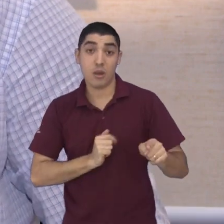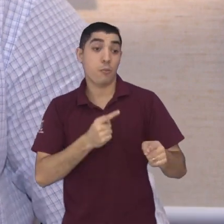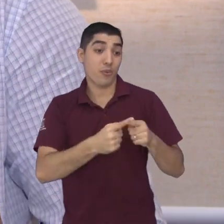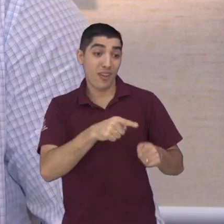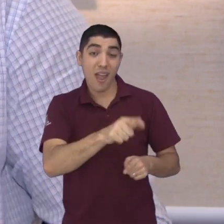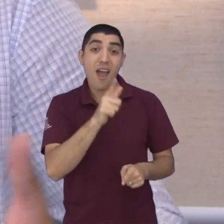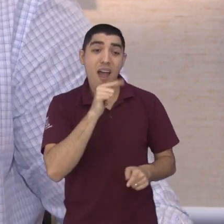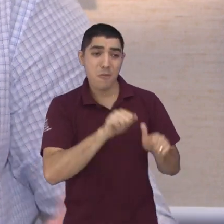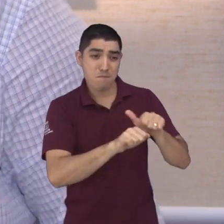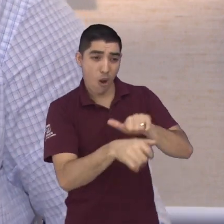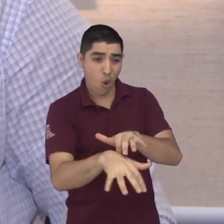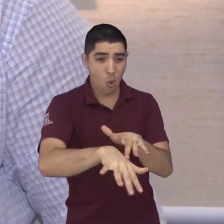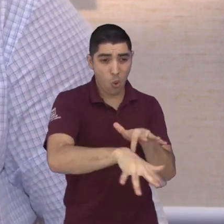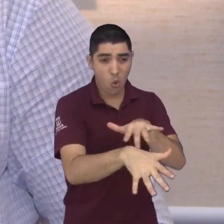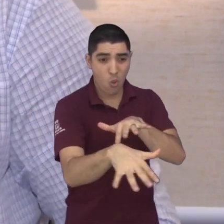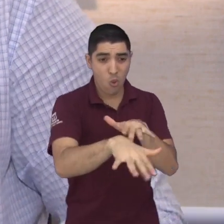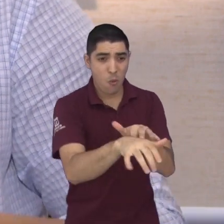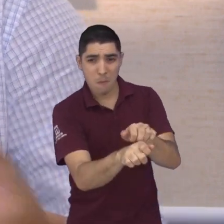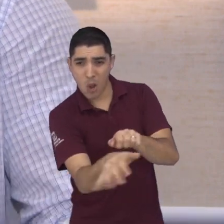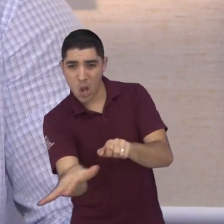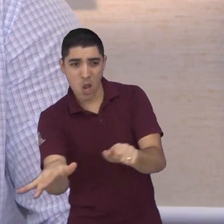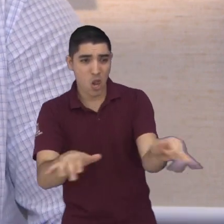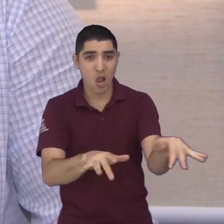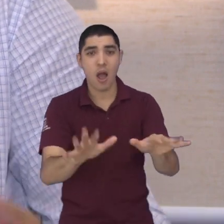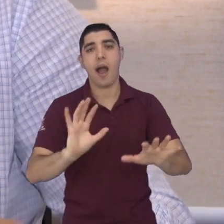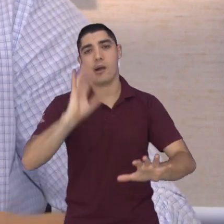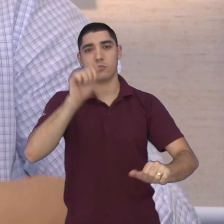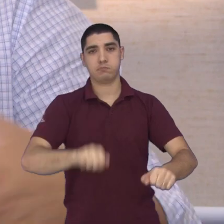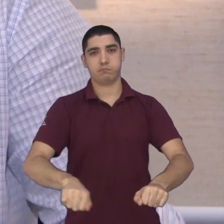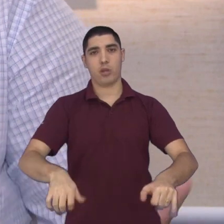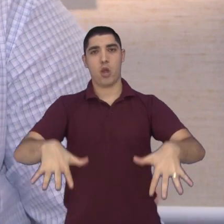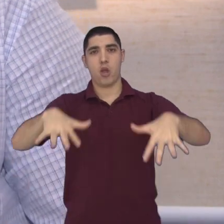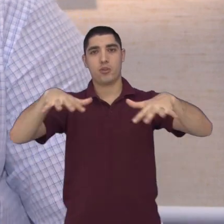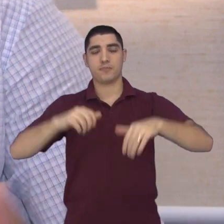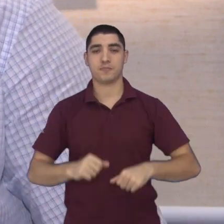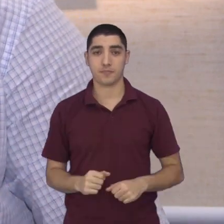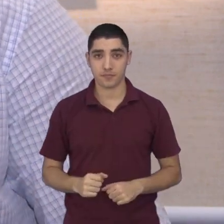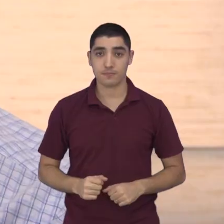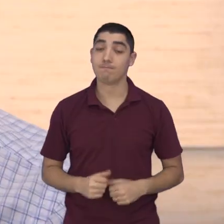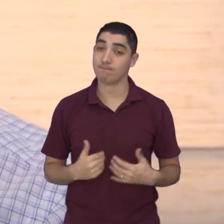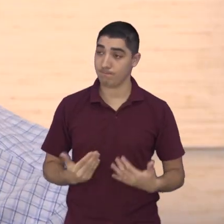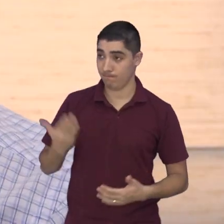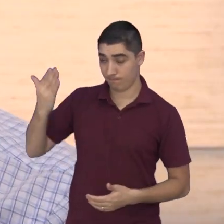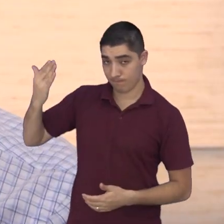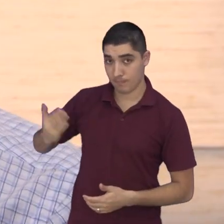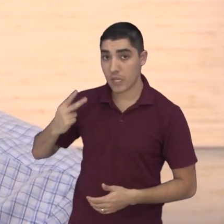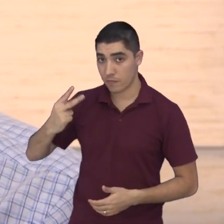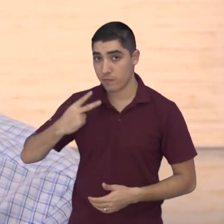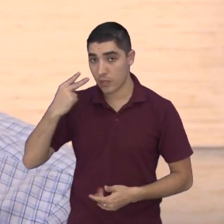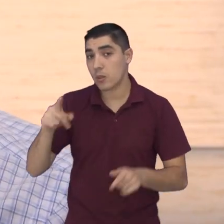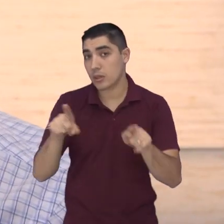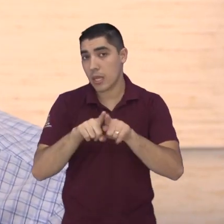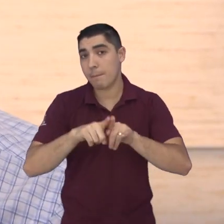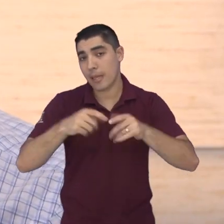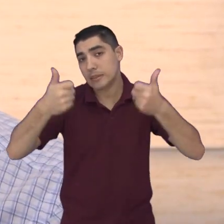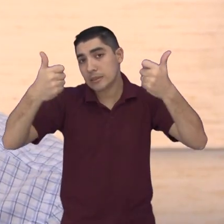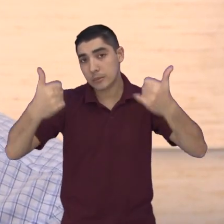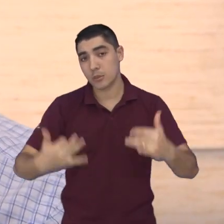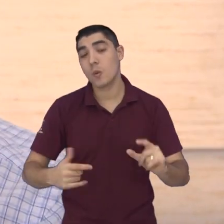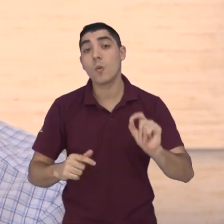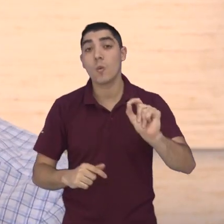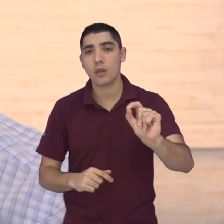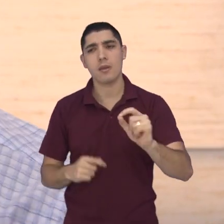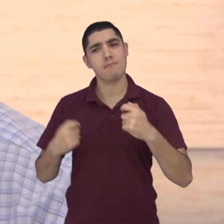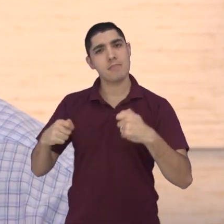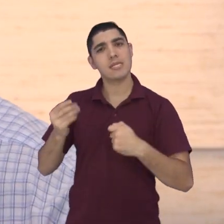cidade que é aonde vem o volume de água e acaba né tendo as enchentes aí além da consciência o vereador também